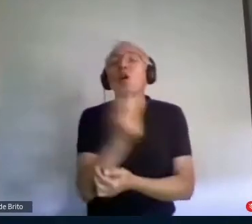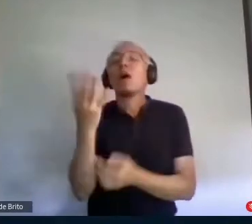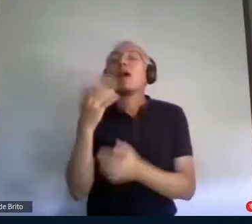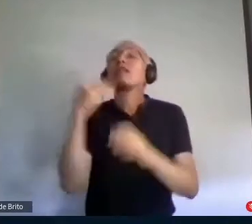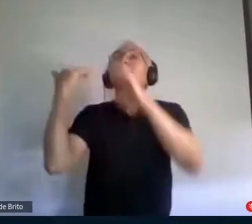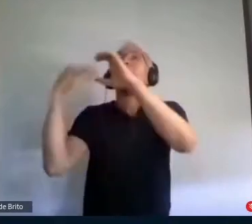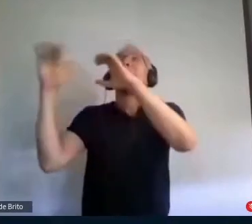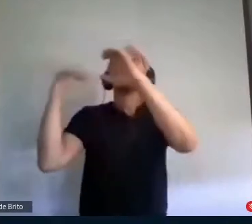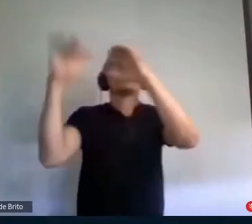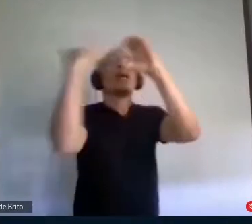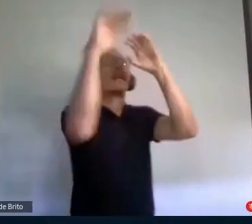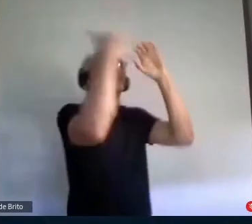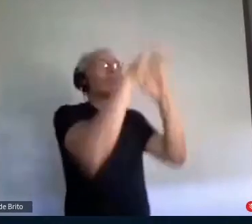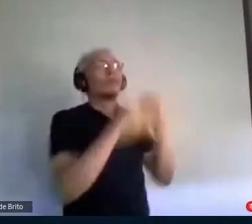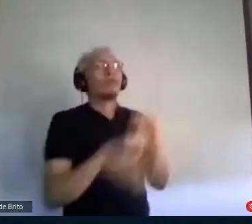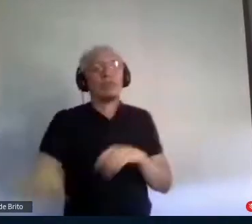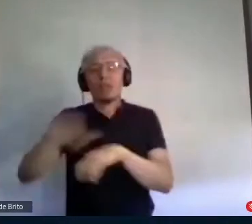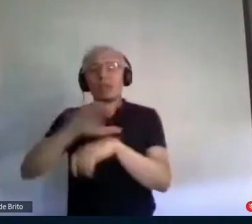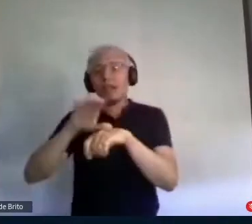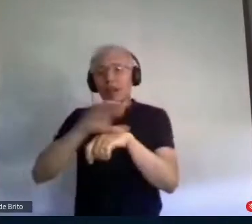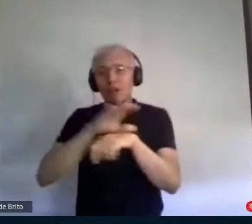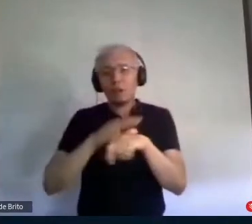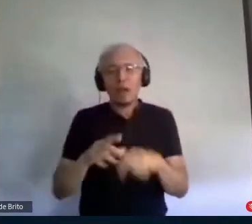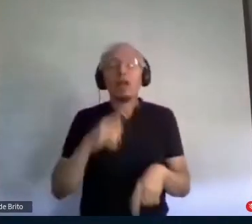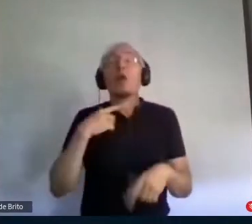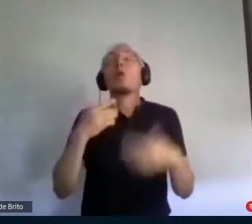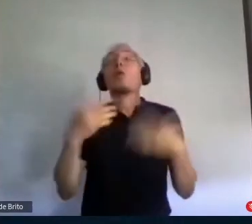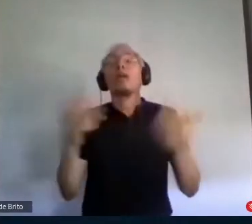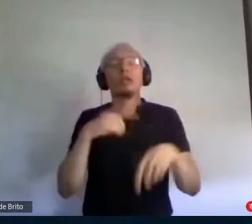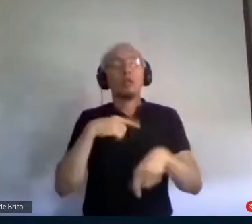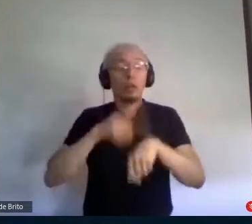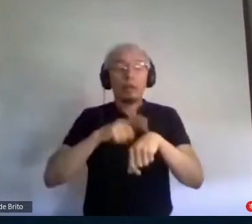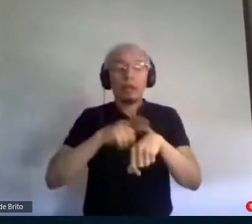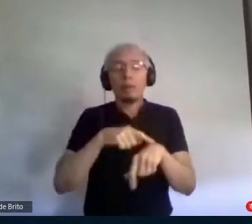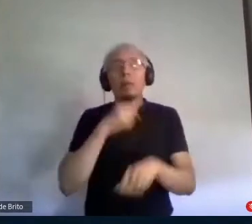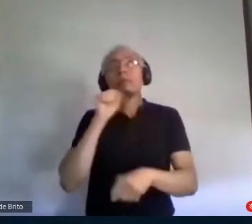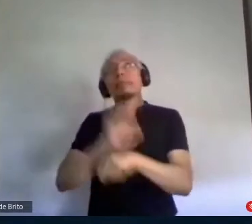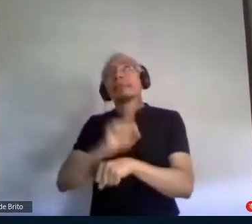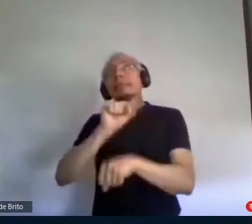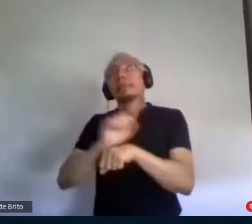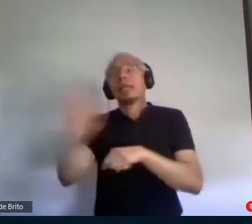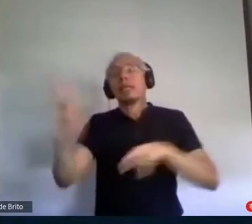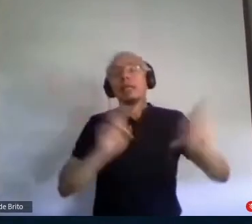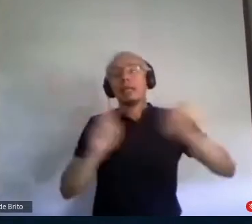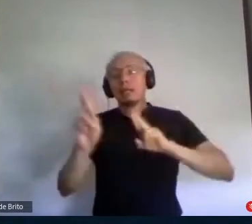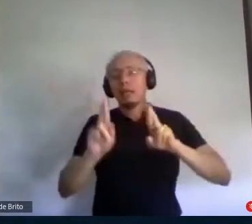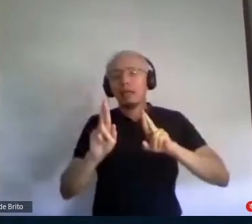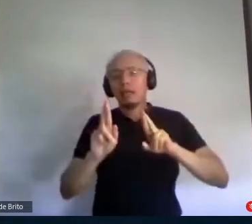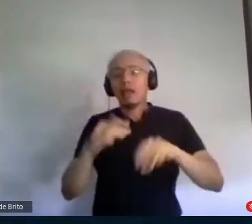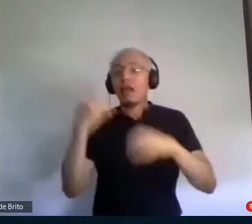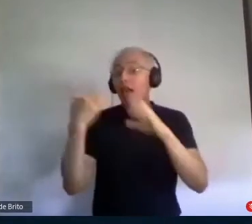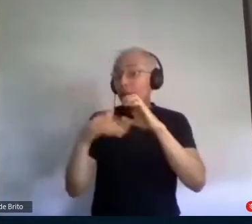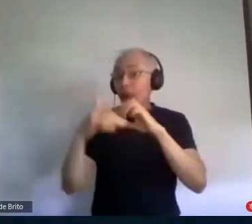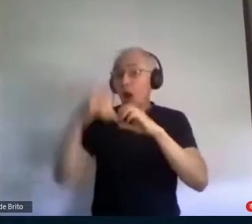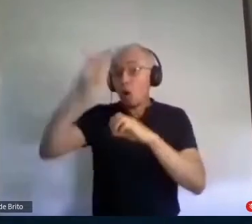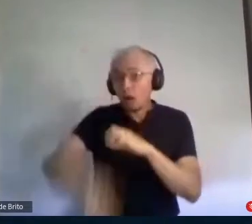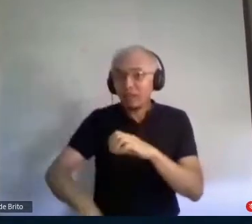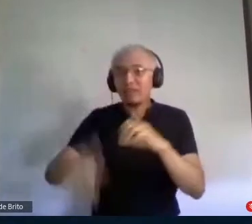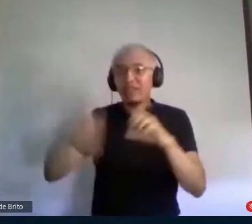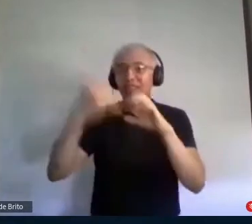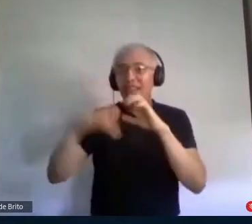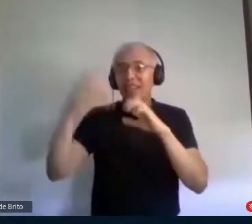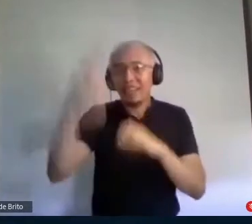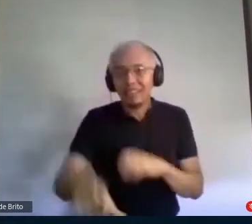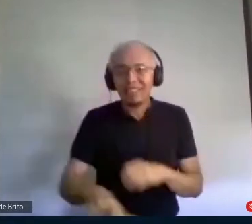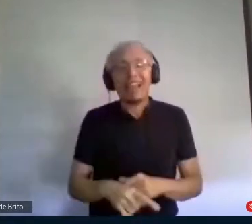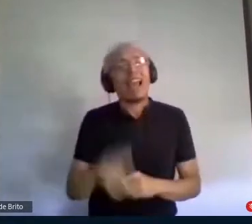foram enviados ao CAS? Quanto tempo você esperou? Você enviou uma segunda vez? Eu